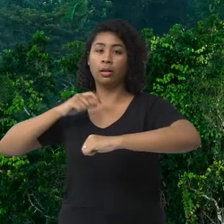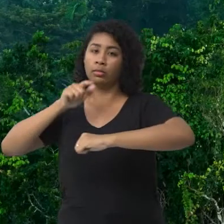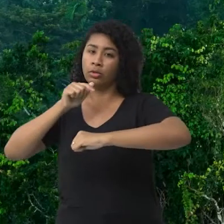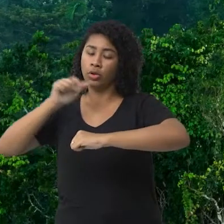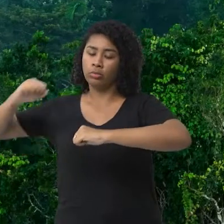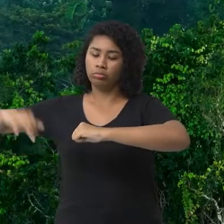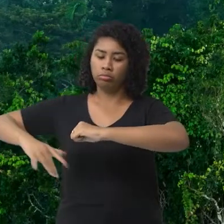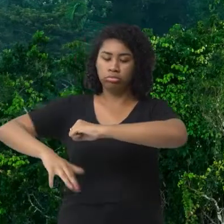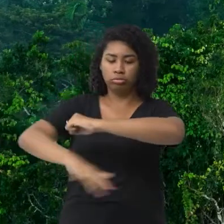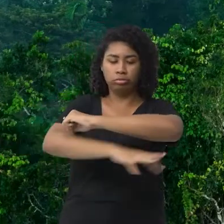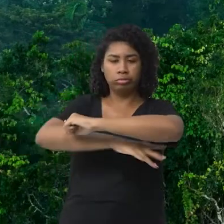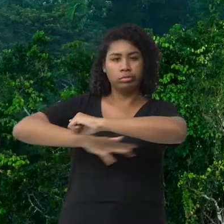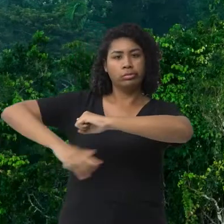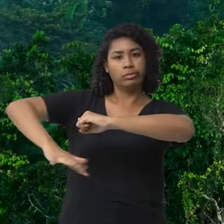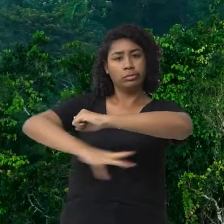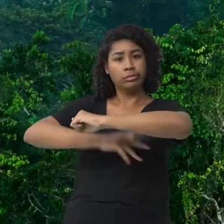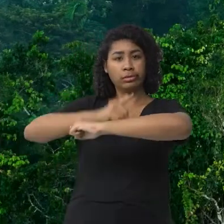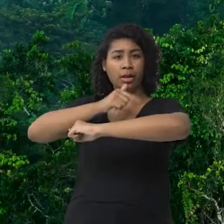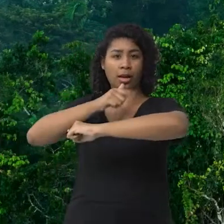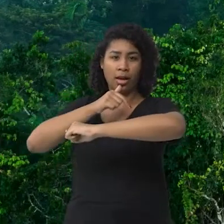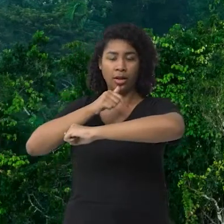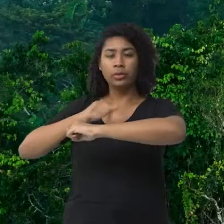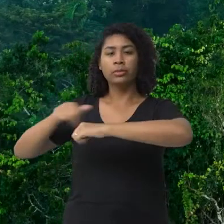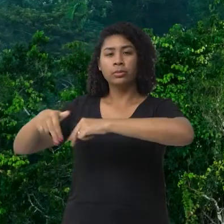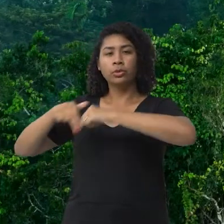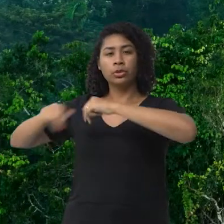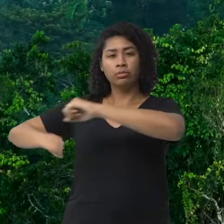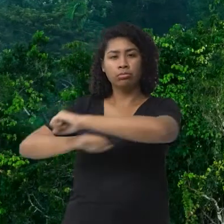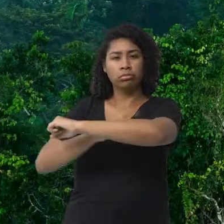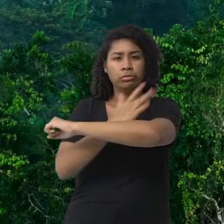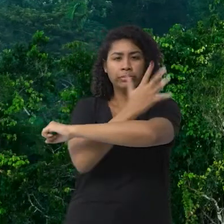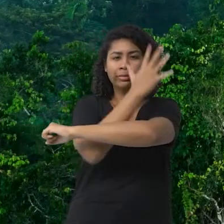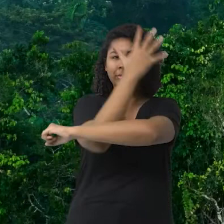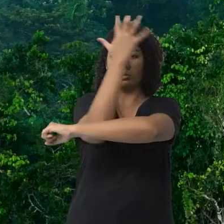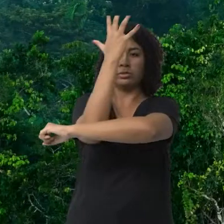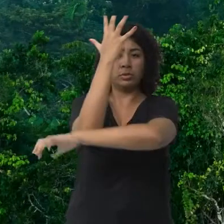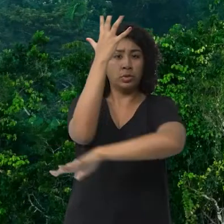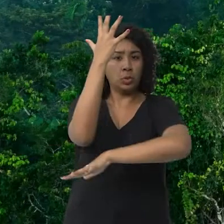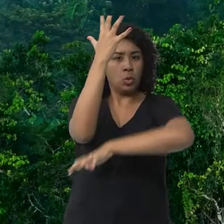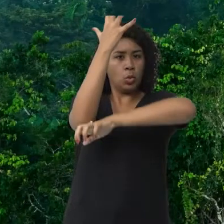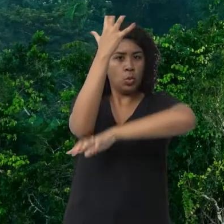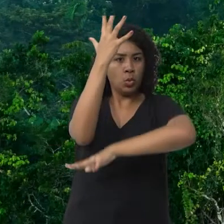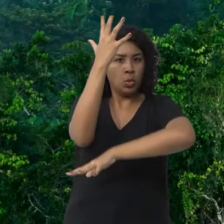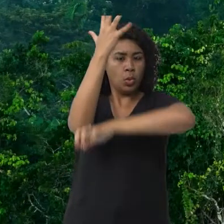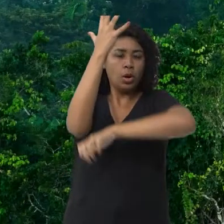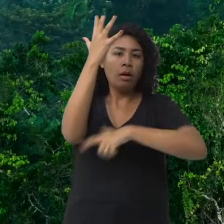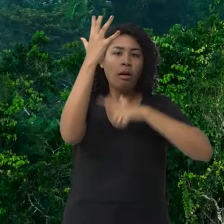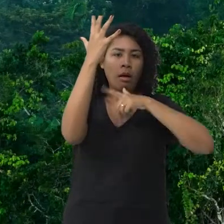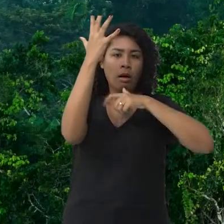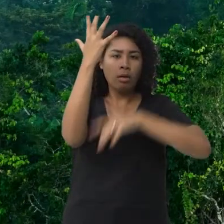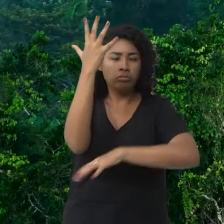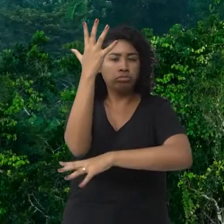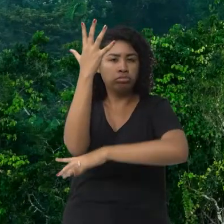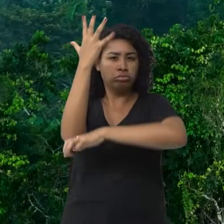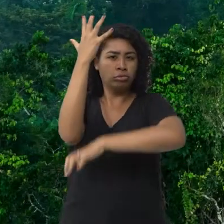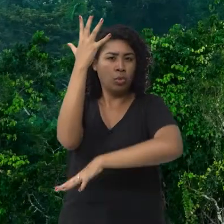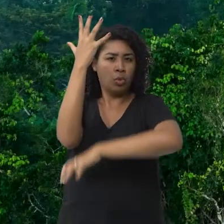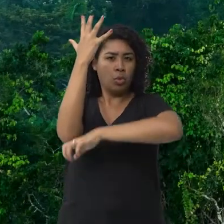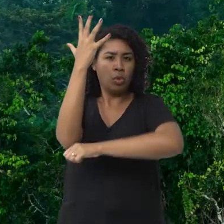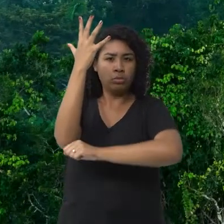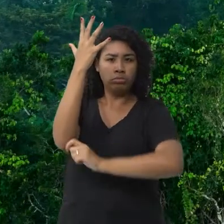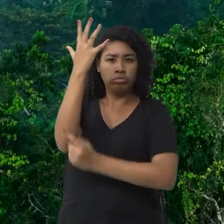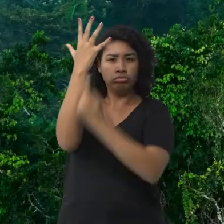mesmo tempo que as plantas utilizam das suas raízes para sugar essa água, alimentar todo o seu